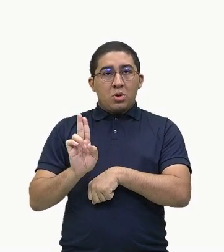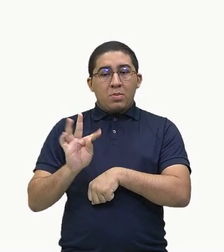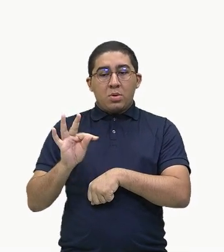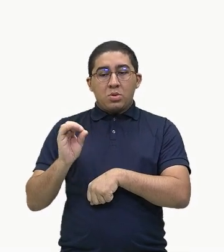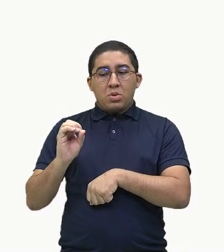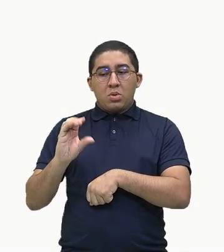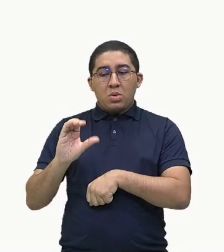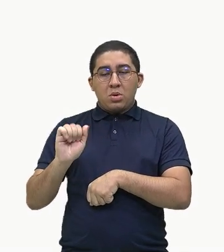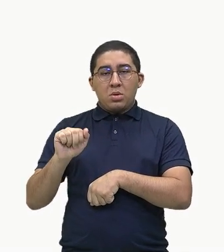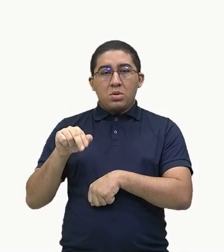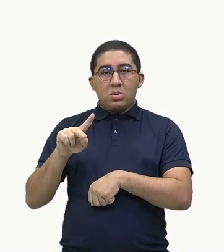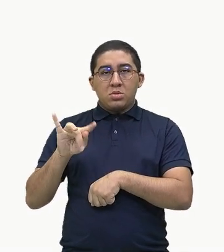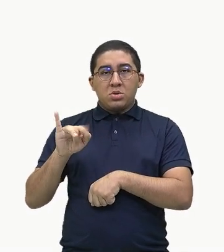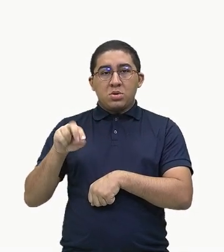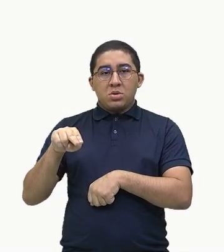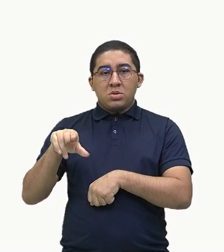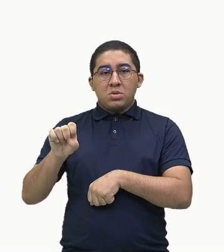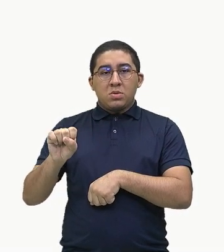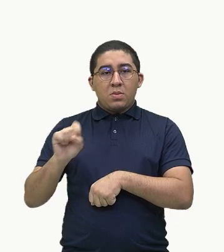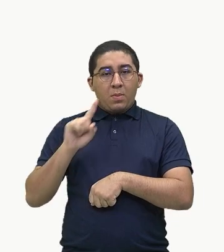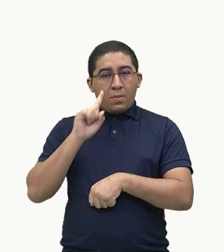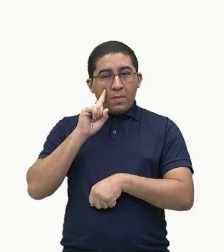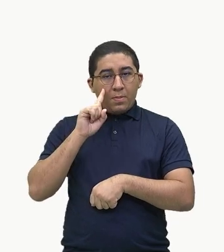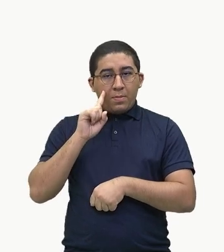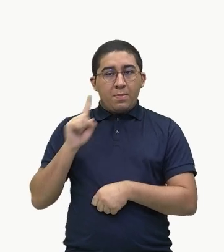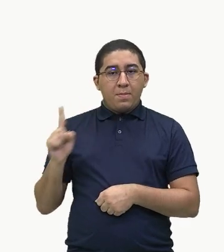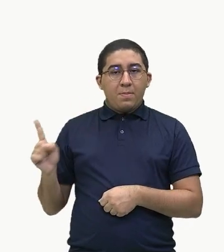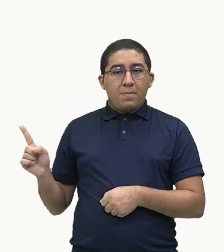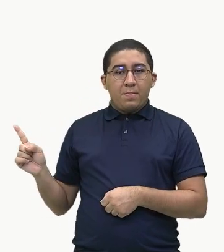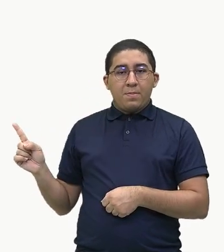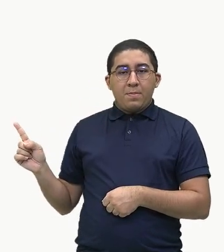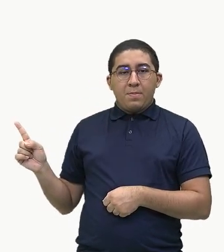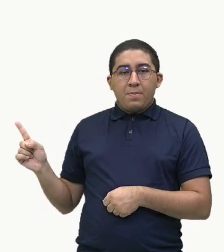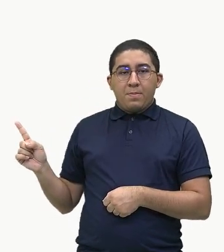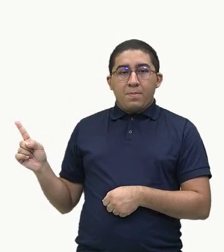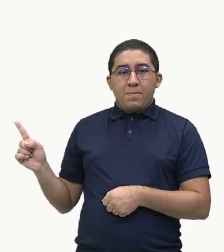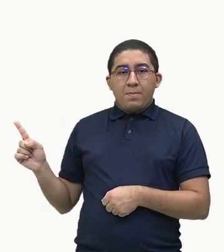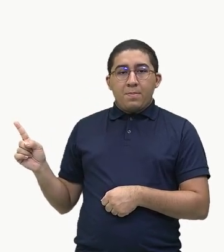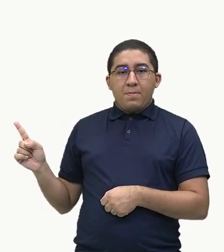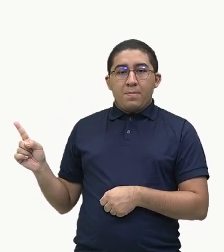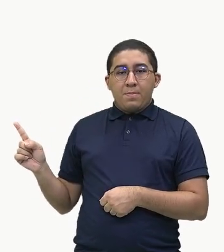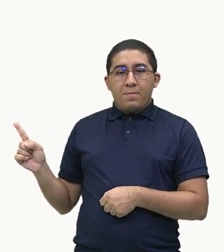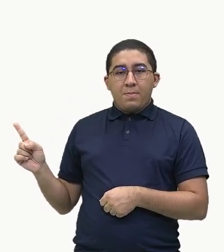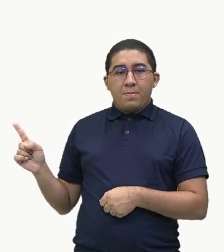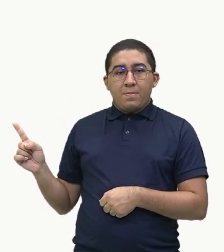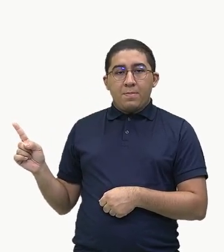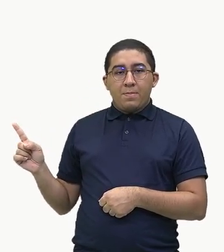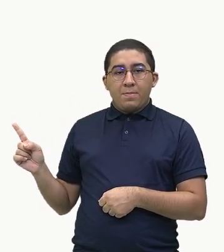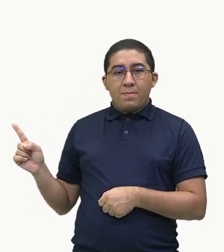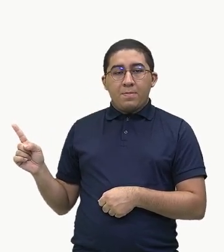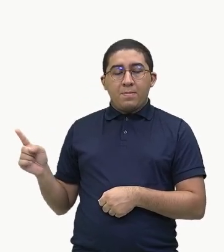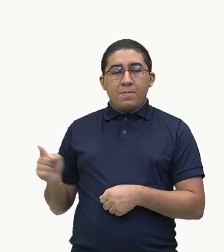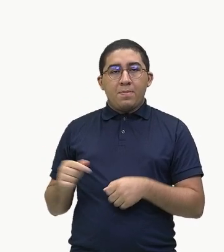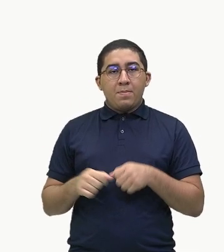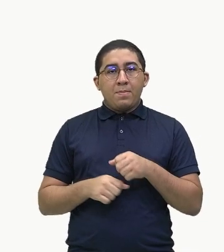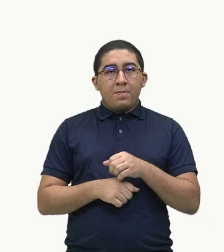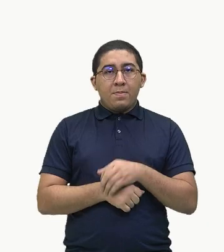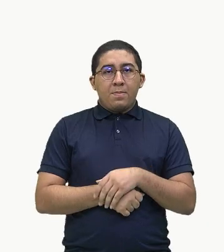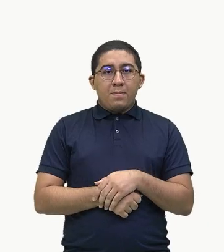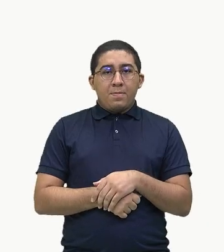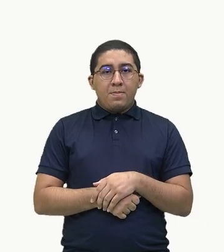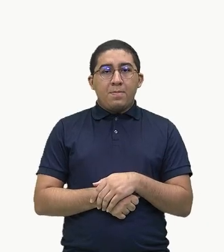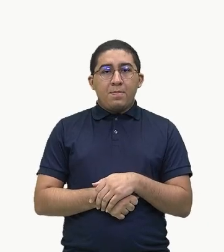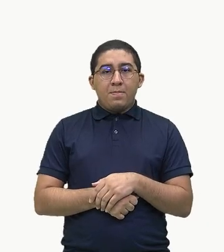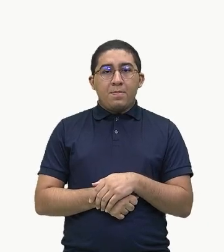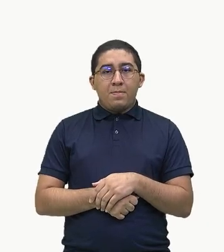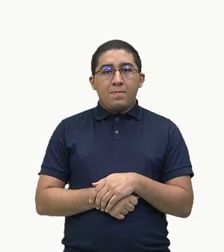aqui eu vou circular para vocês e aí nós vamos observar, olha, então aqui a gente tem Tocantins, tá